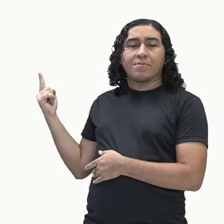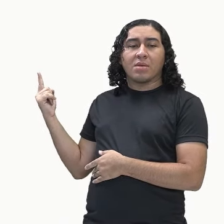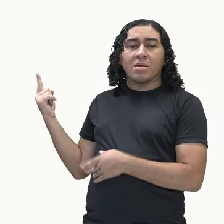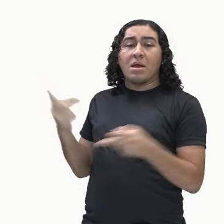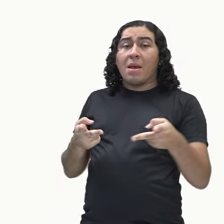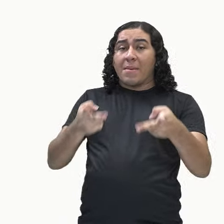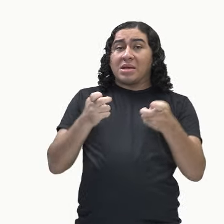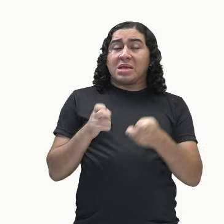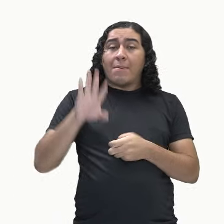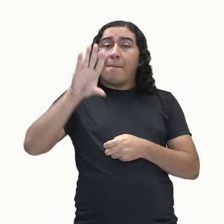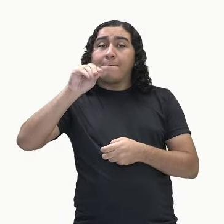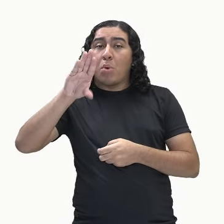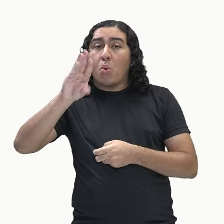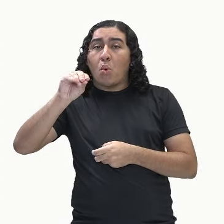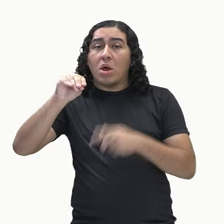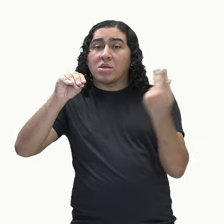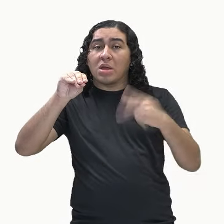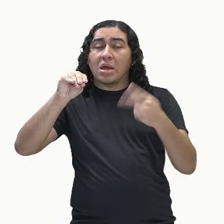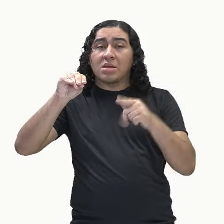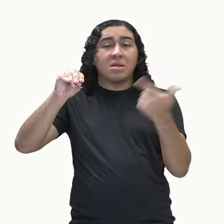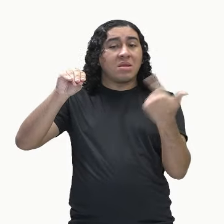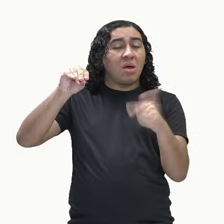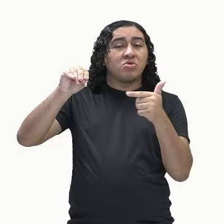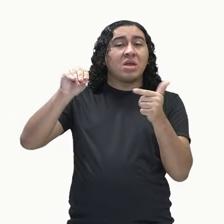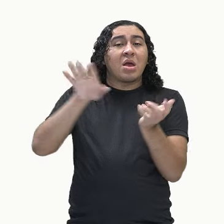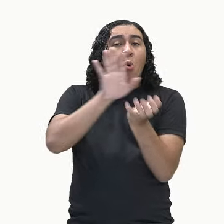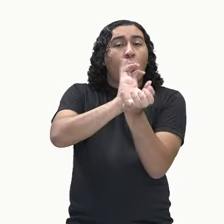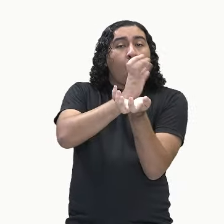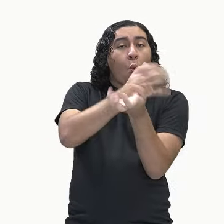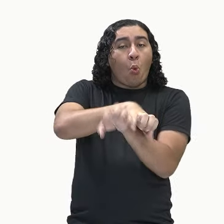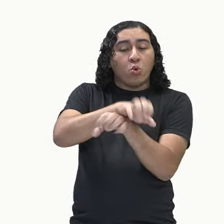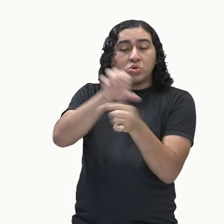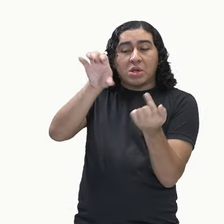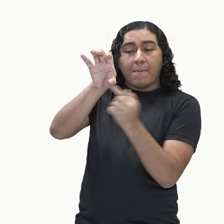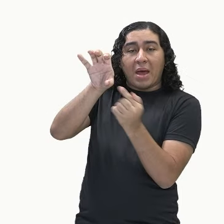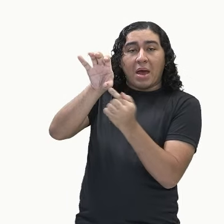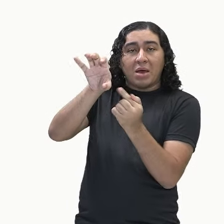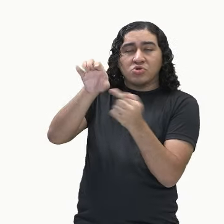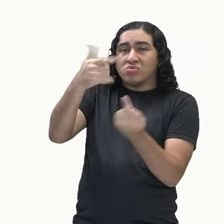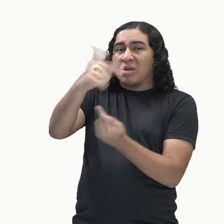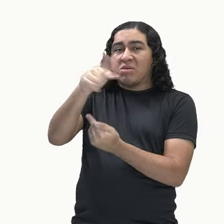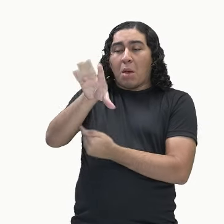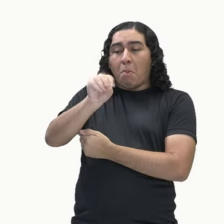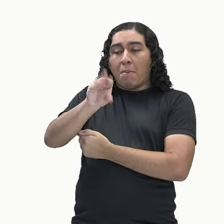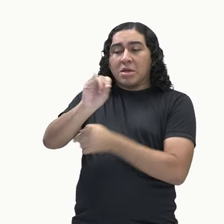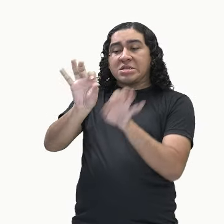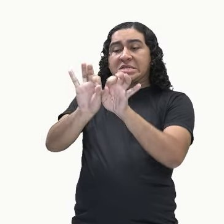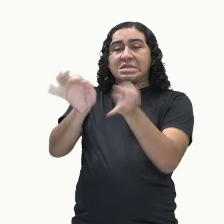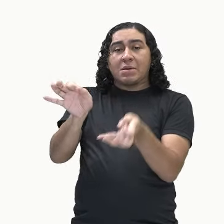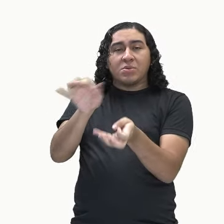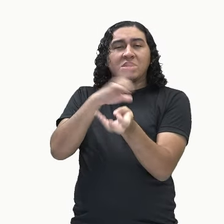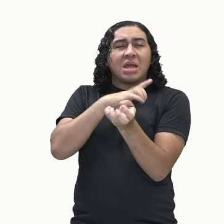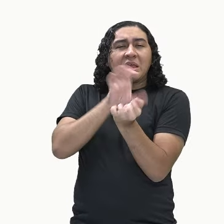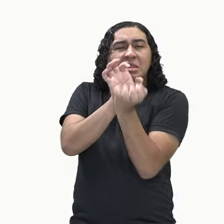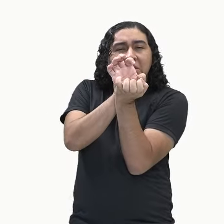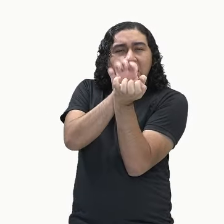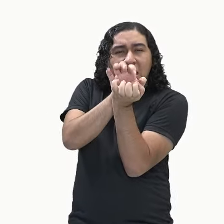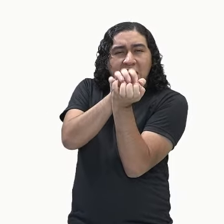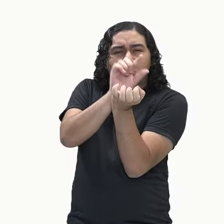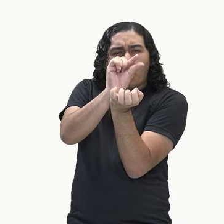boca circular desse animal, né? Então, ele vai apresentar algumas placas, alguns dentes que vão